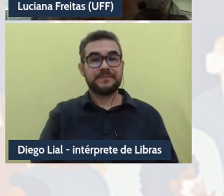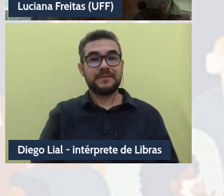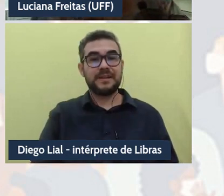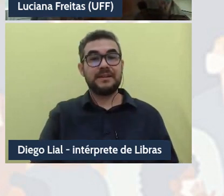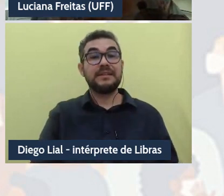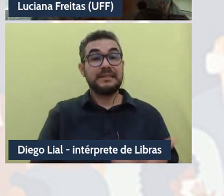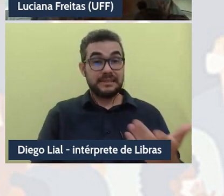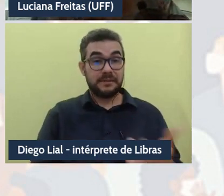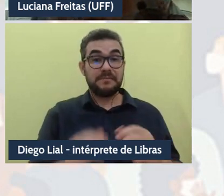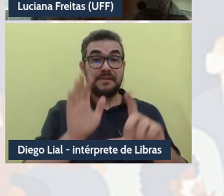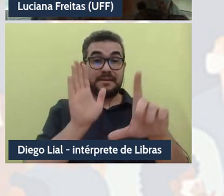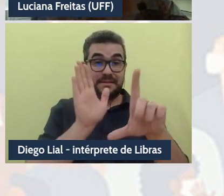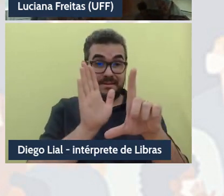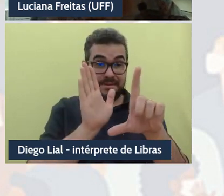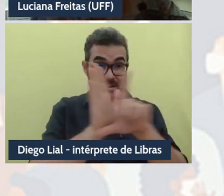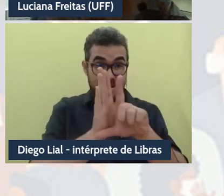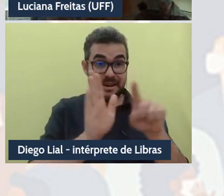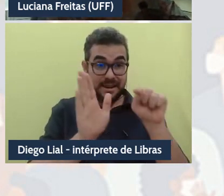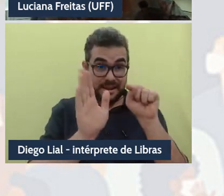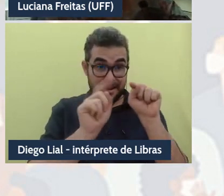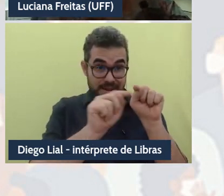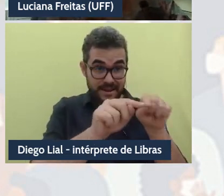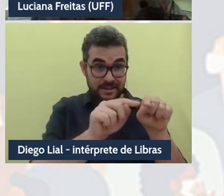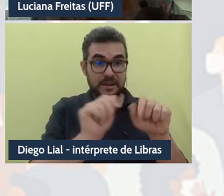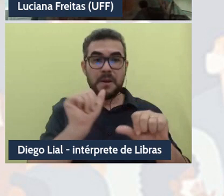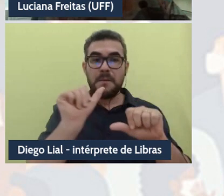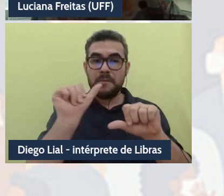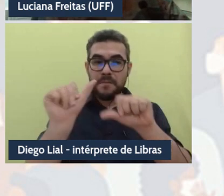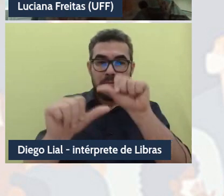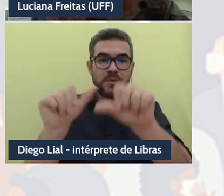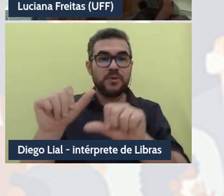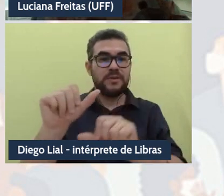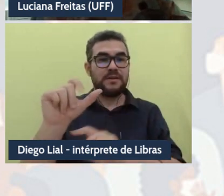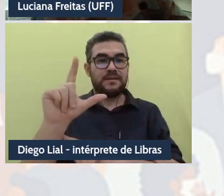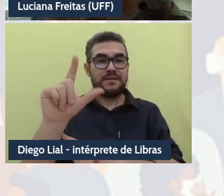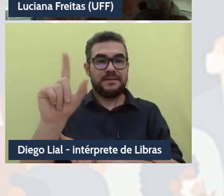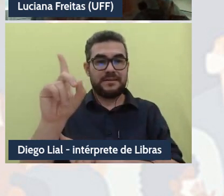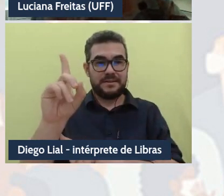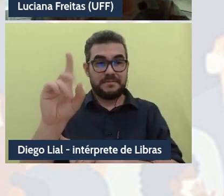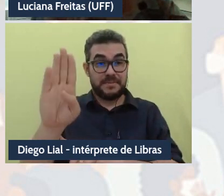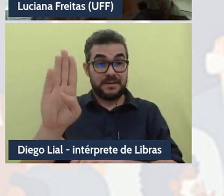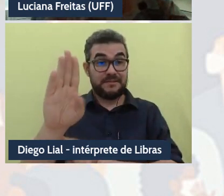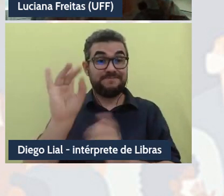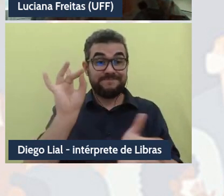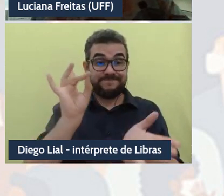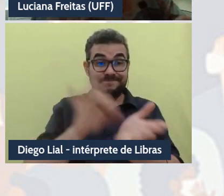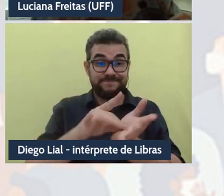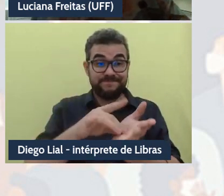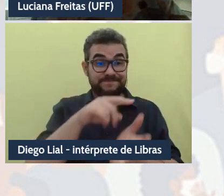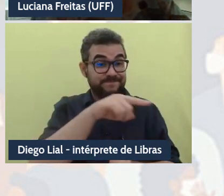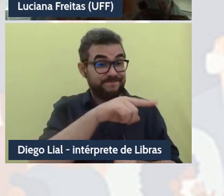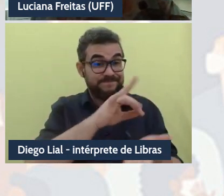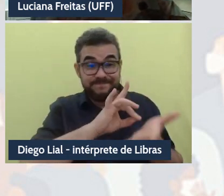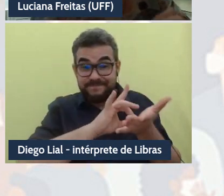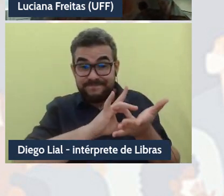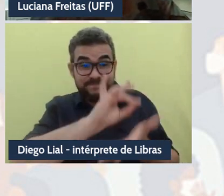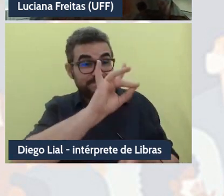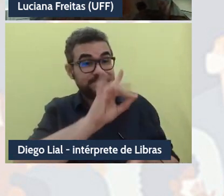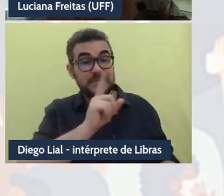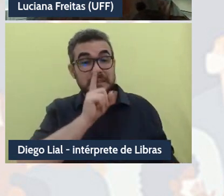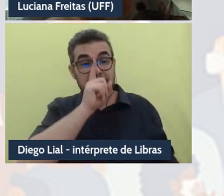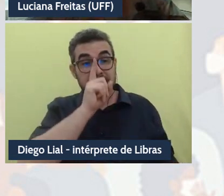LDB e altera também outras leis brasileiras, ela é uma verdadeira ameaça à educação brasileira e nós queremos a